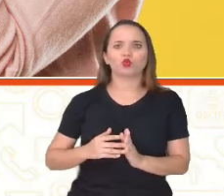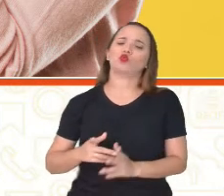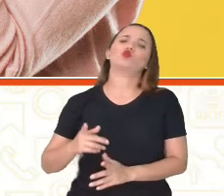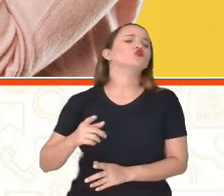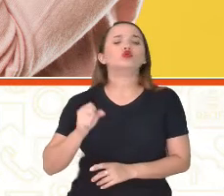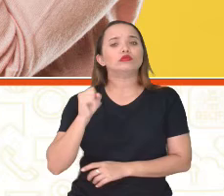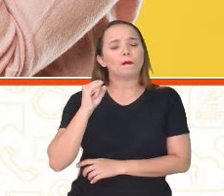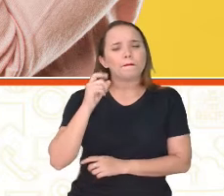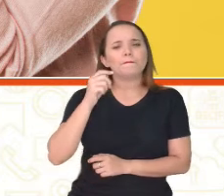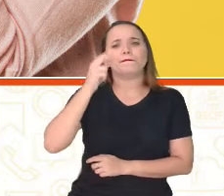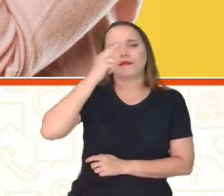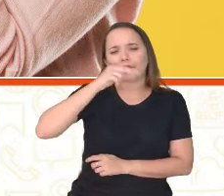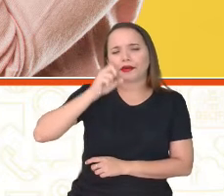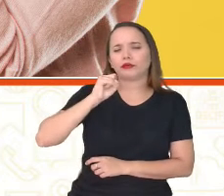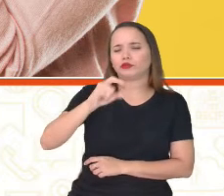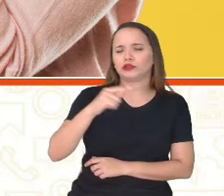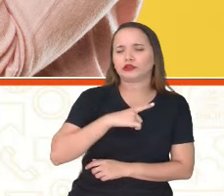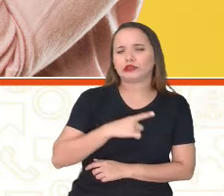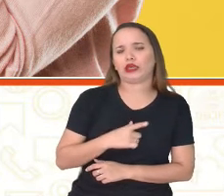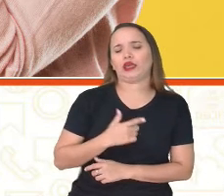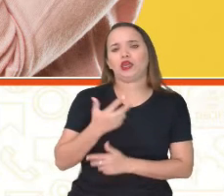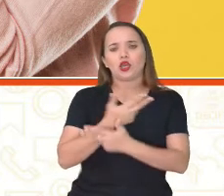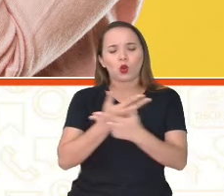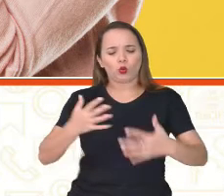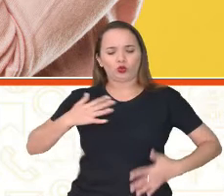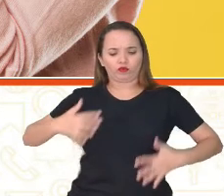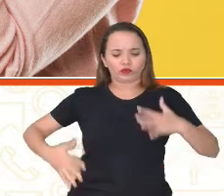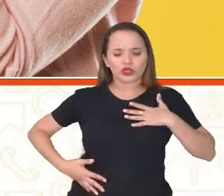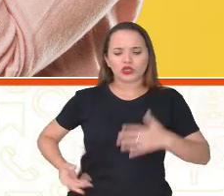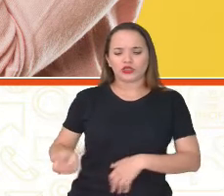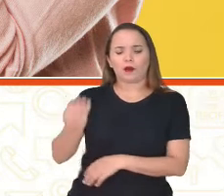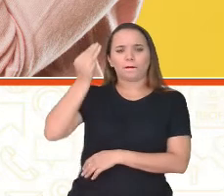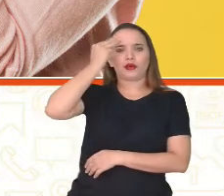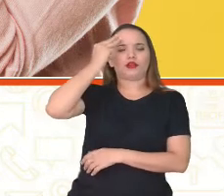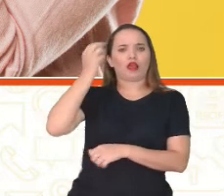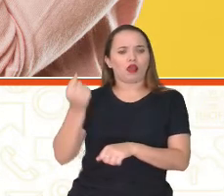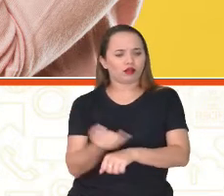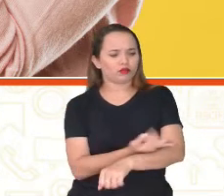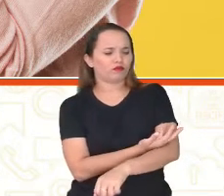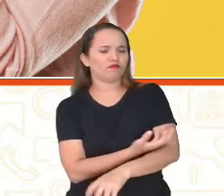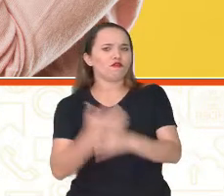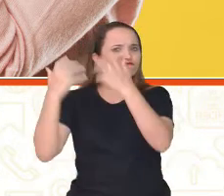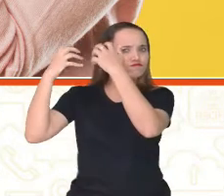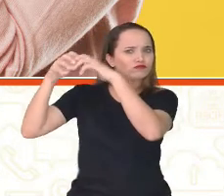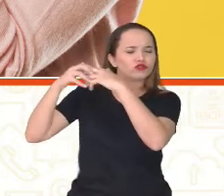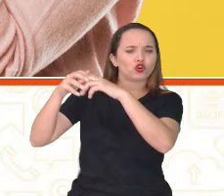condições físicas, mentais, sensoriais, neurológicas ou emocionais